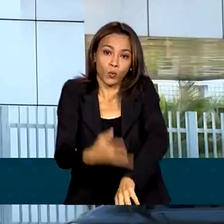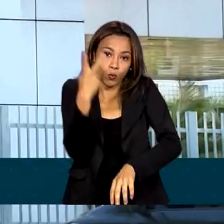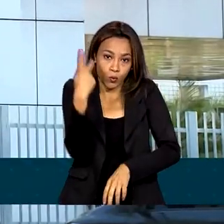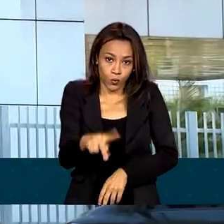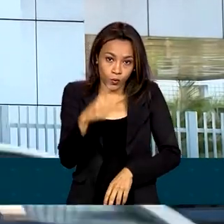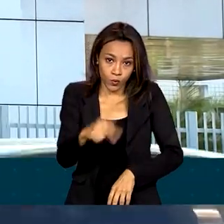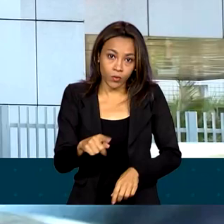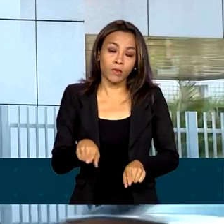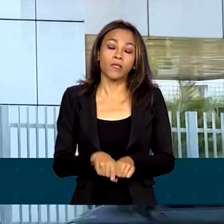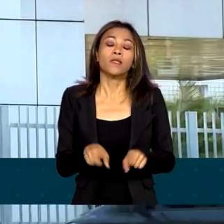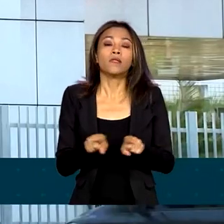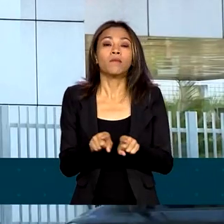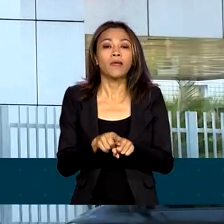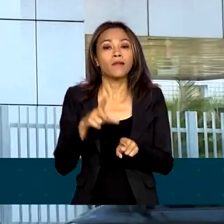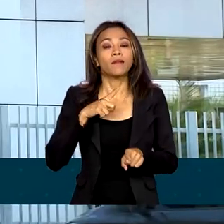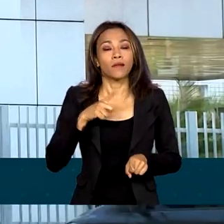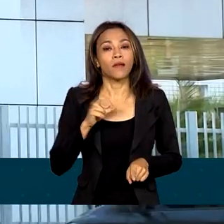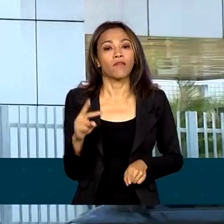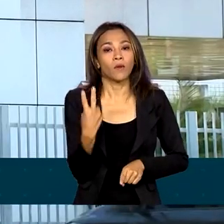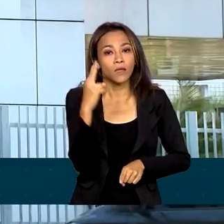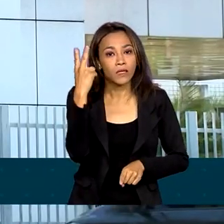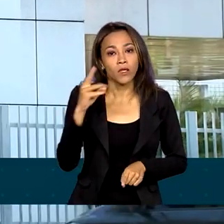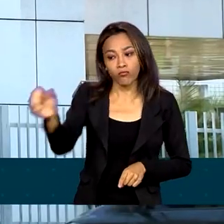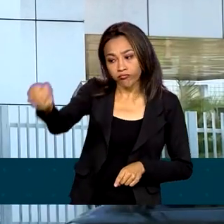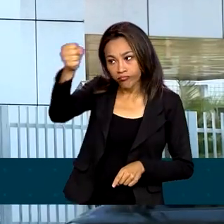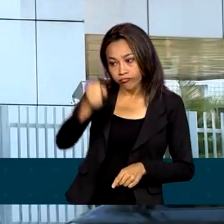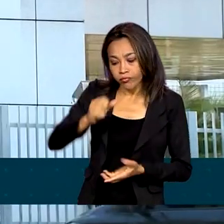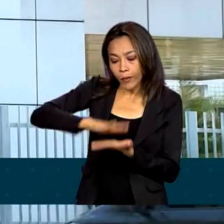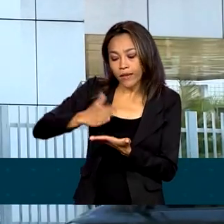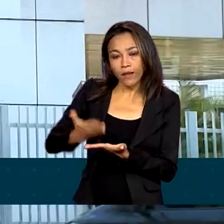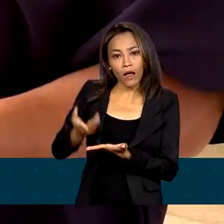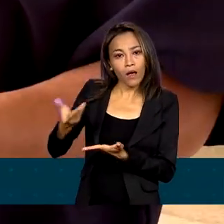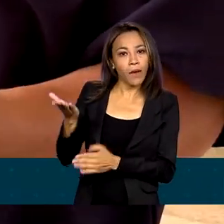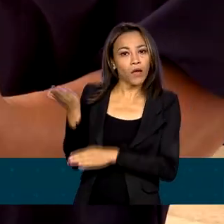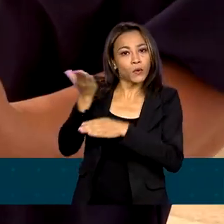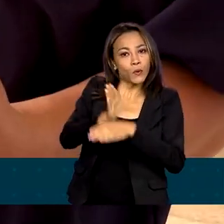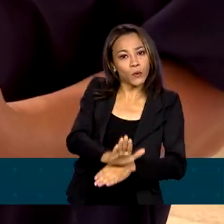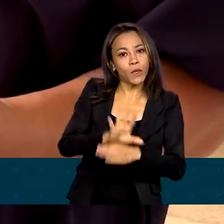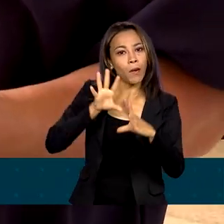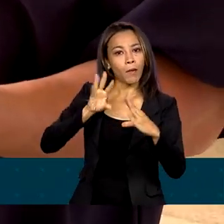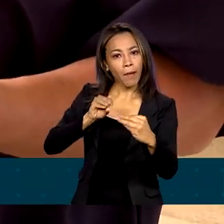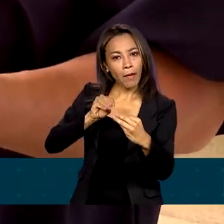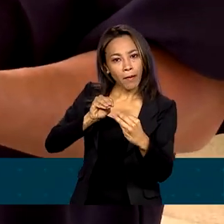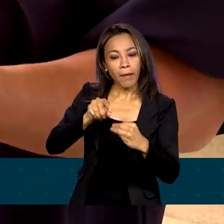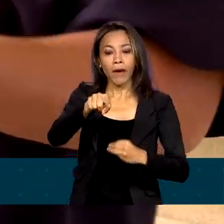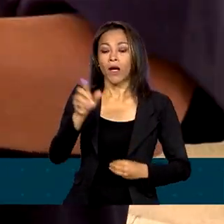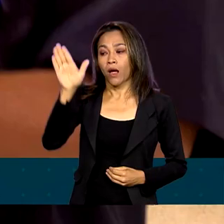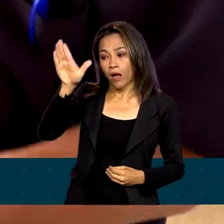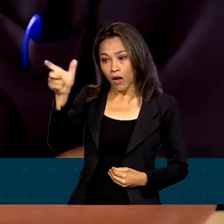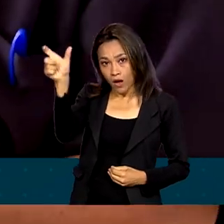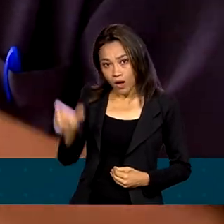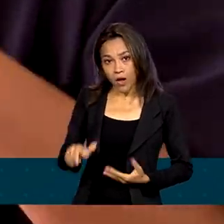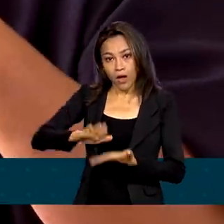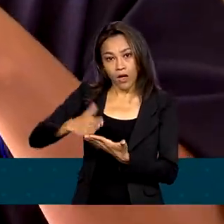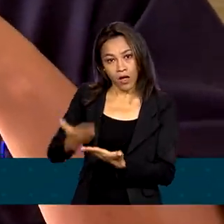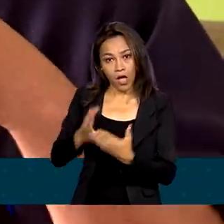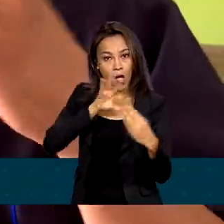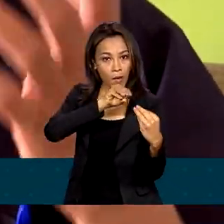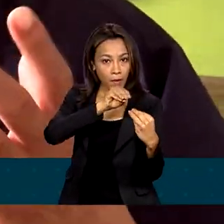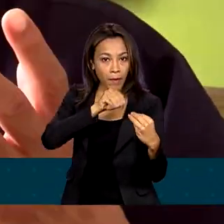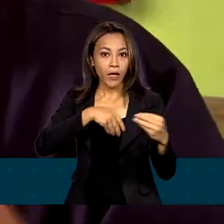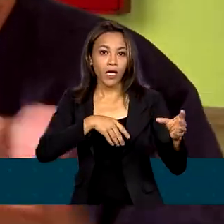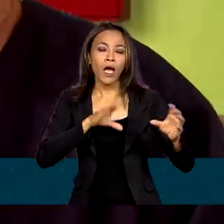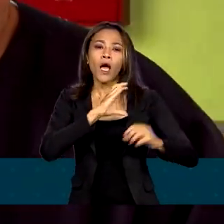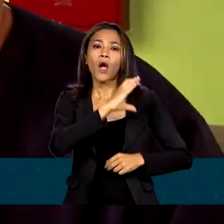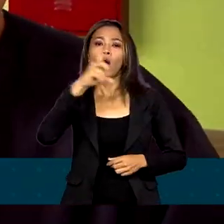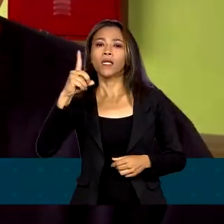também é levada em consideração. Um intérprete ajuda neste atendimento. O intérprete explica que a coordenação prepara o ambiente